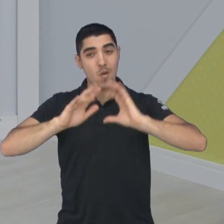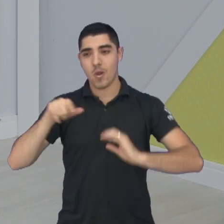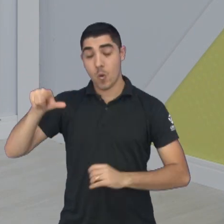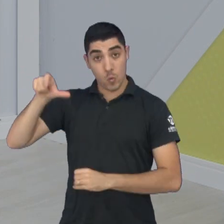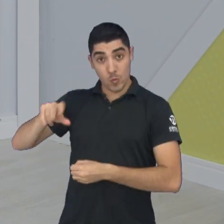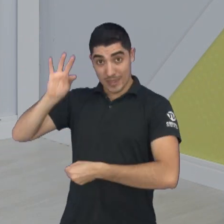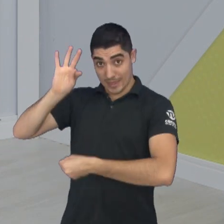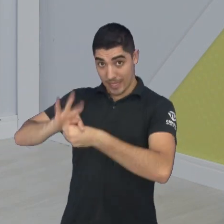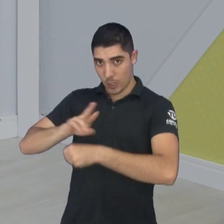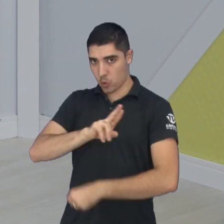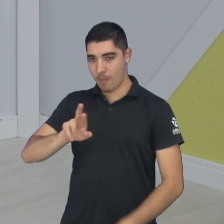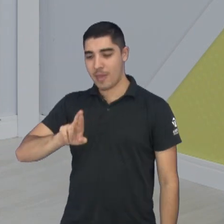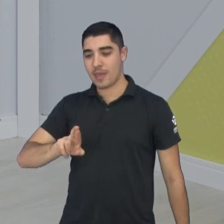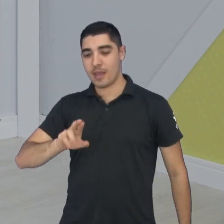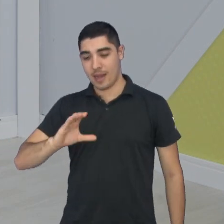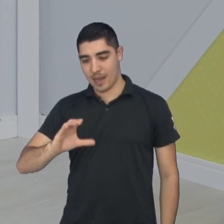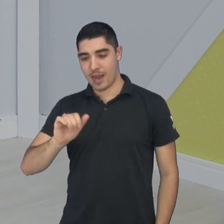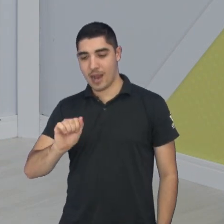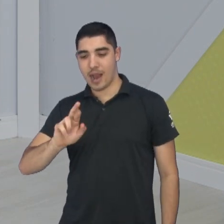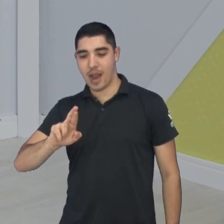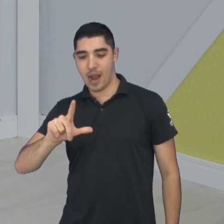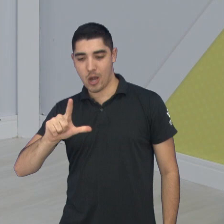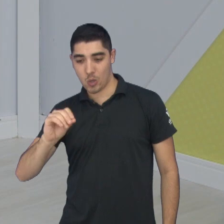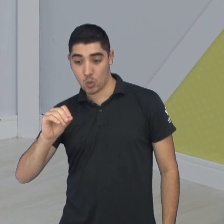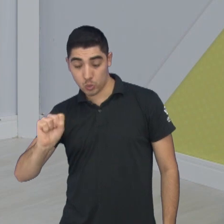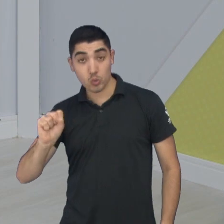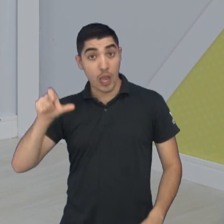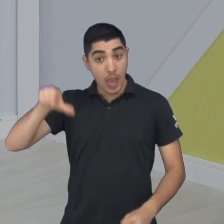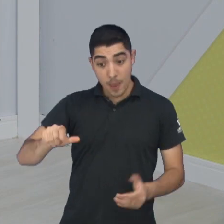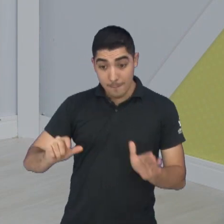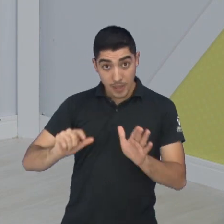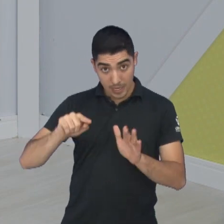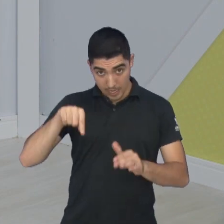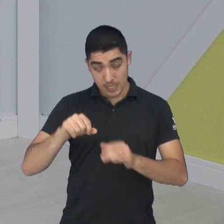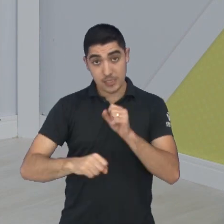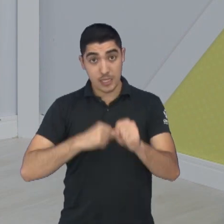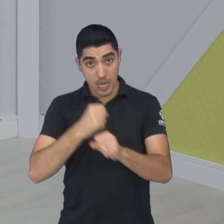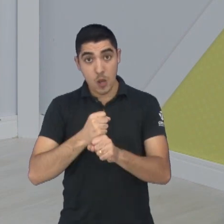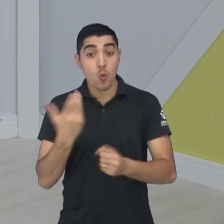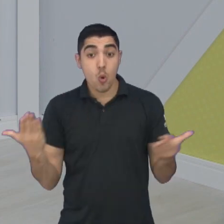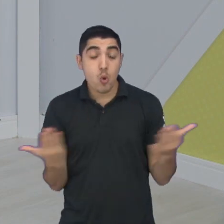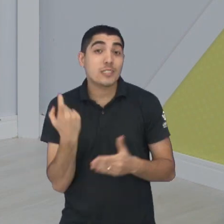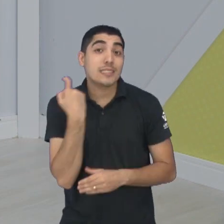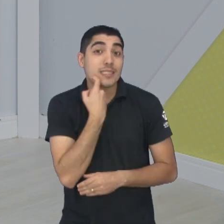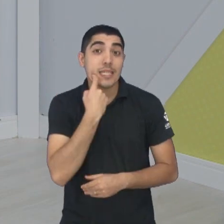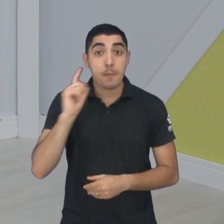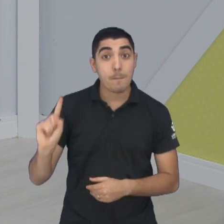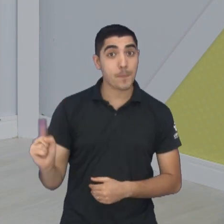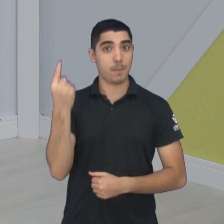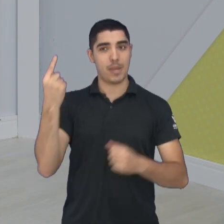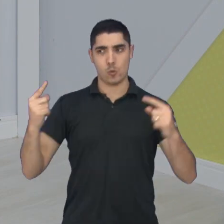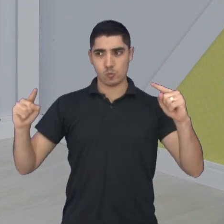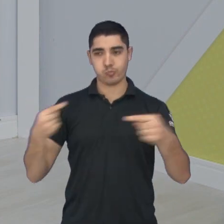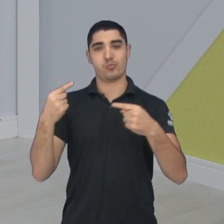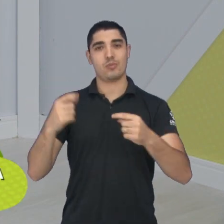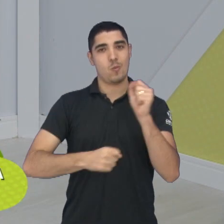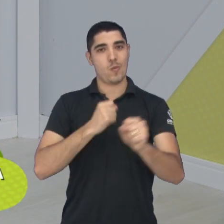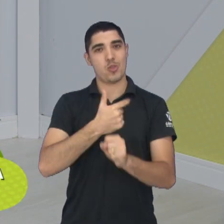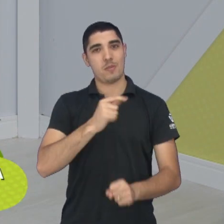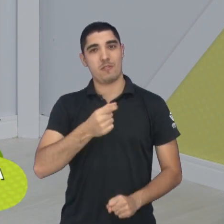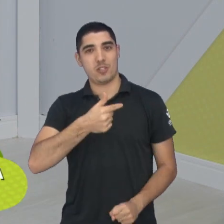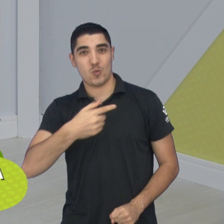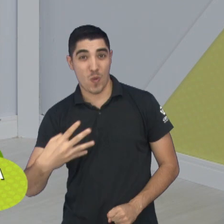técnico Carlos Schwann, que entra em quadra pela primeira vez neste ano de 2024, hein? Pela 9ª rodada do primeiro turno